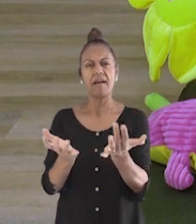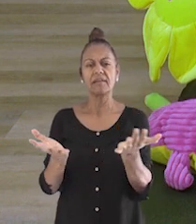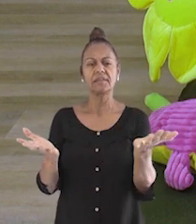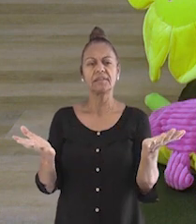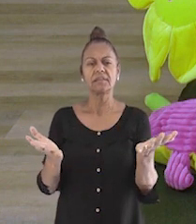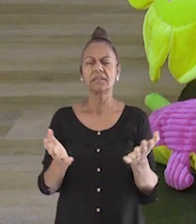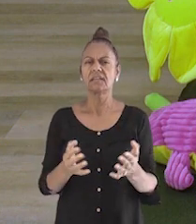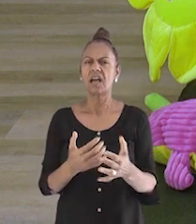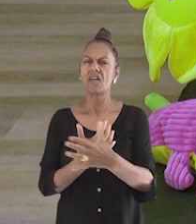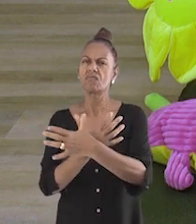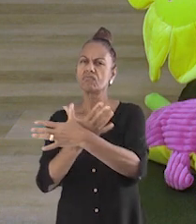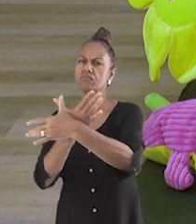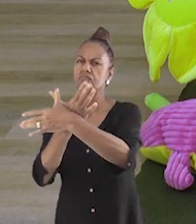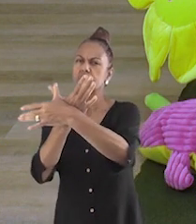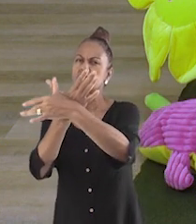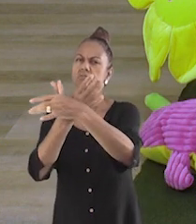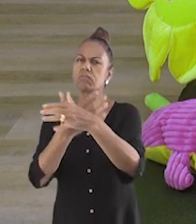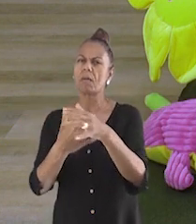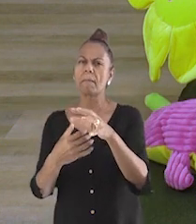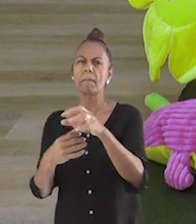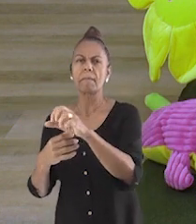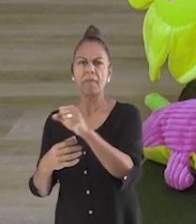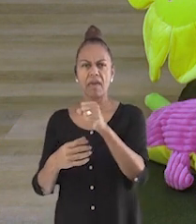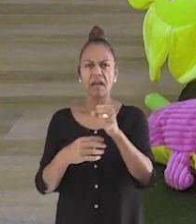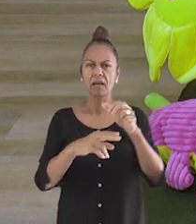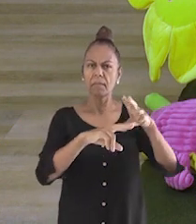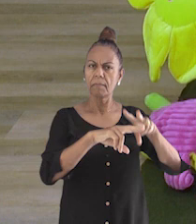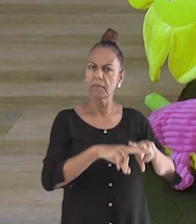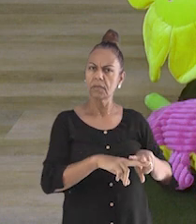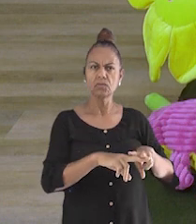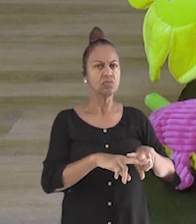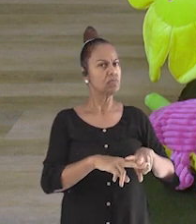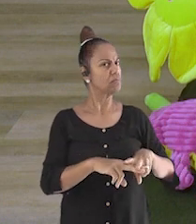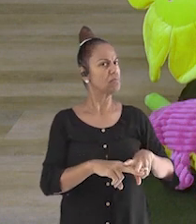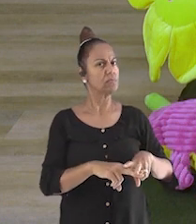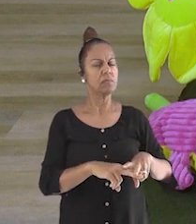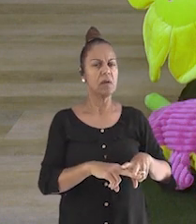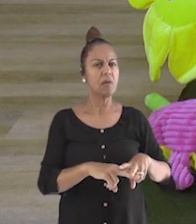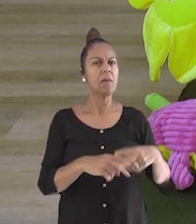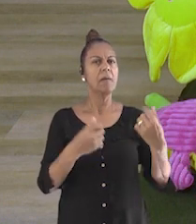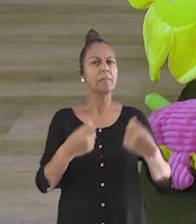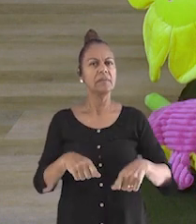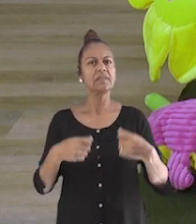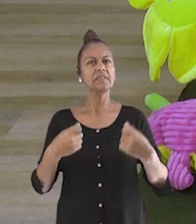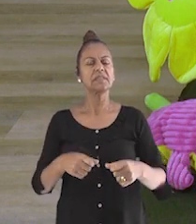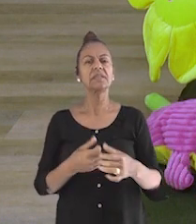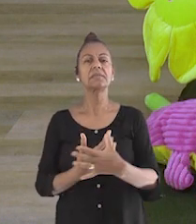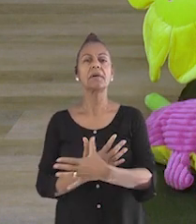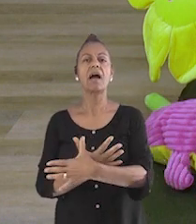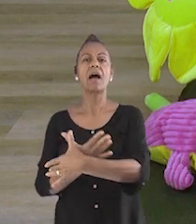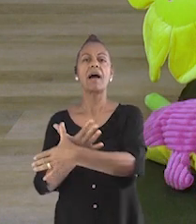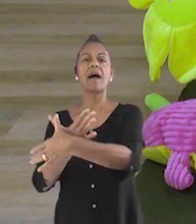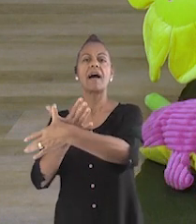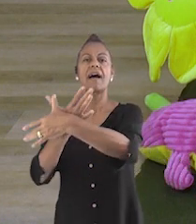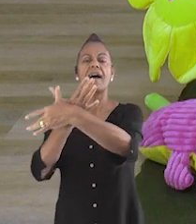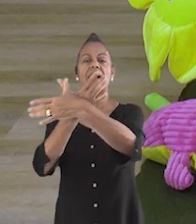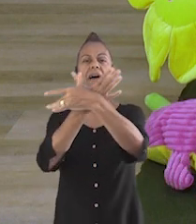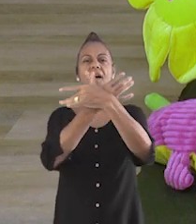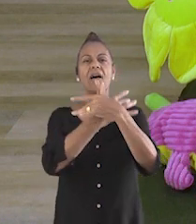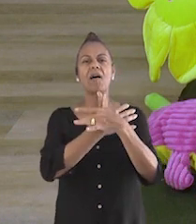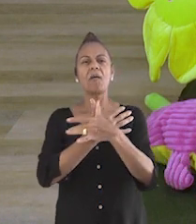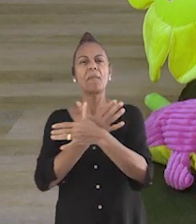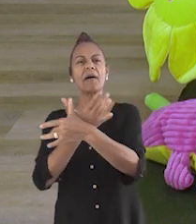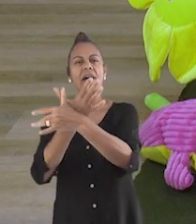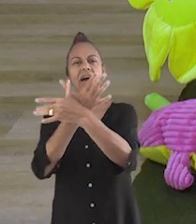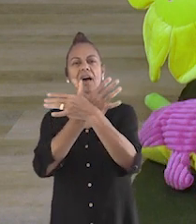as borboletas nem prendê-las. Elas precisam voar livres para polinizar